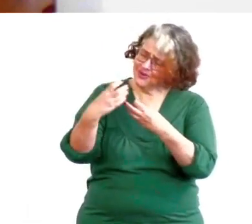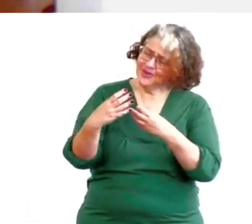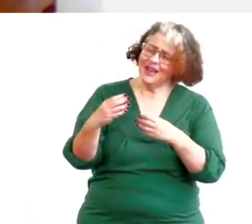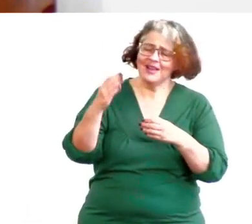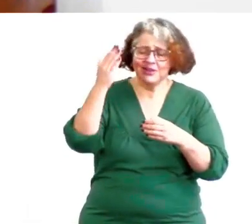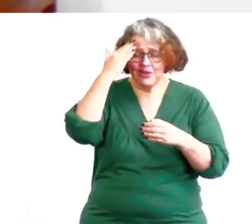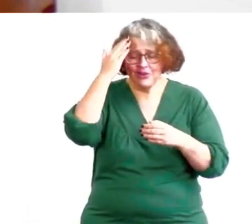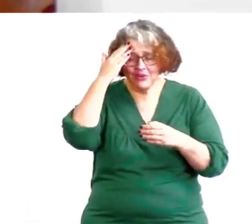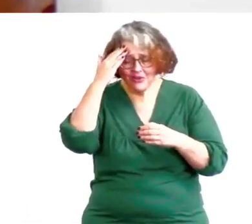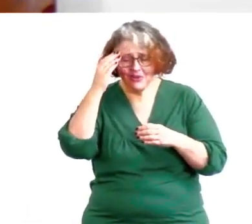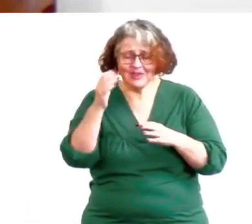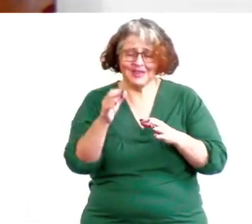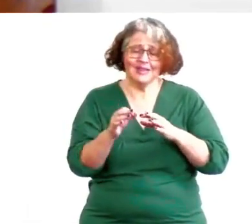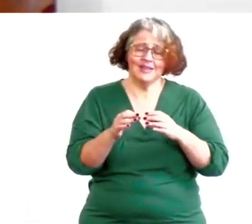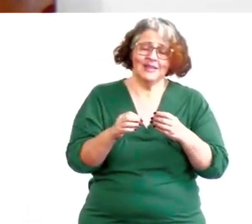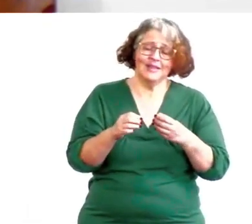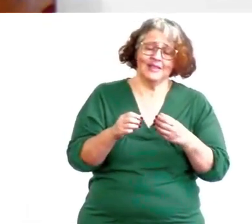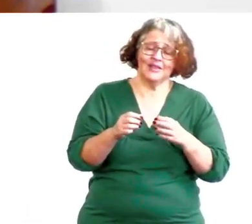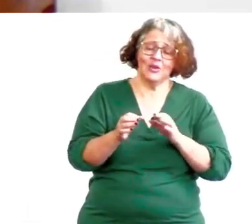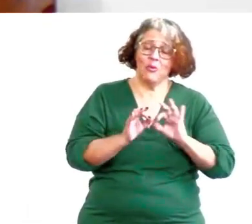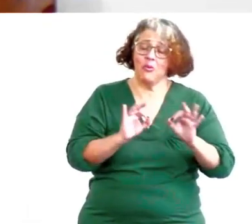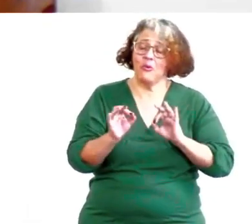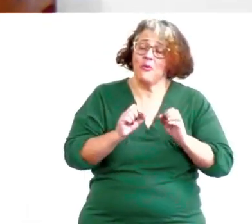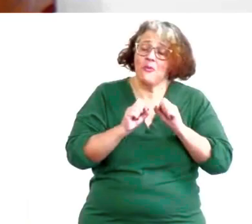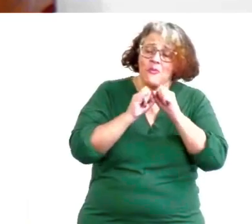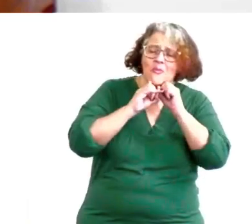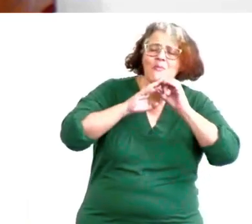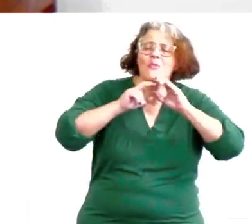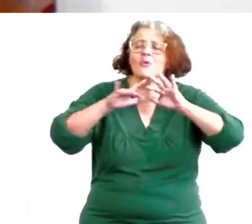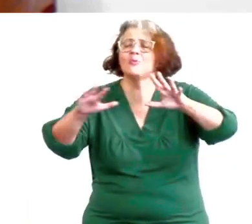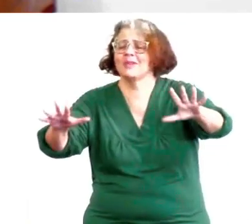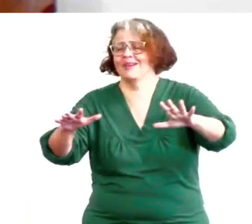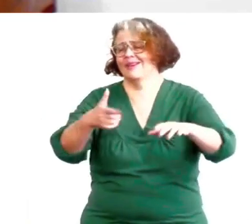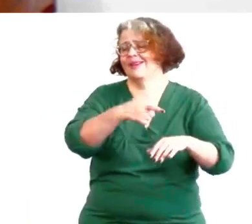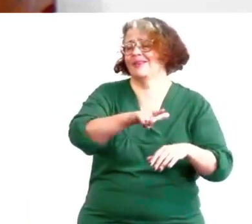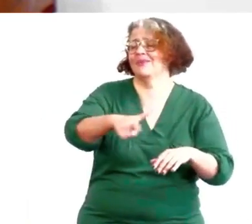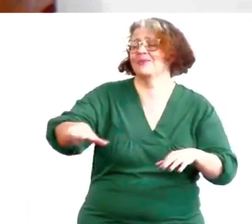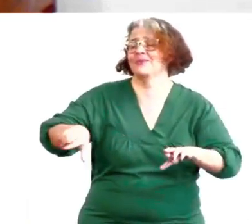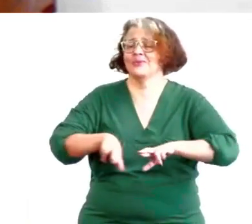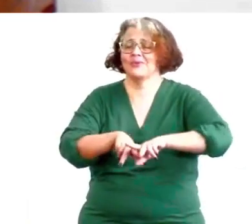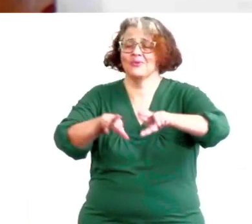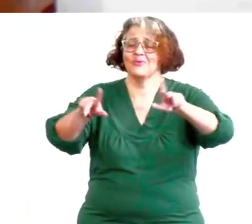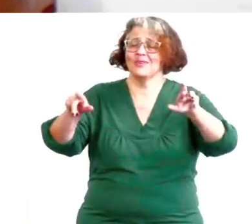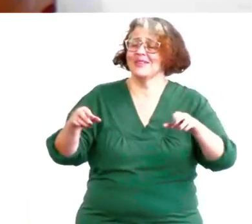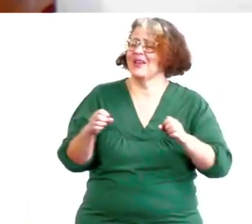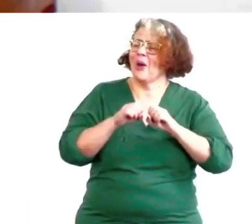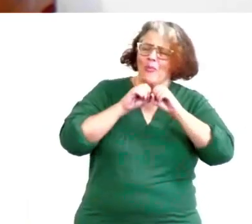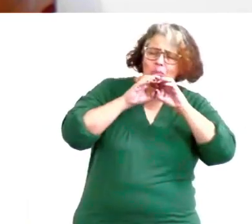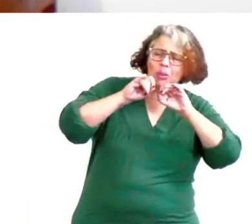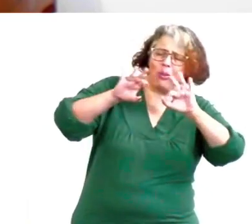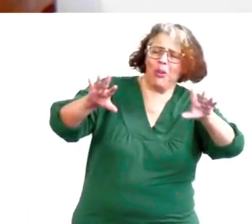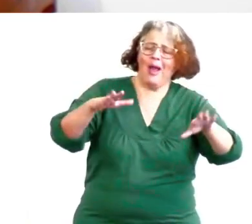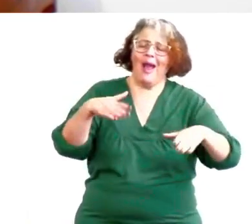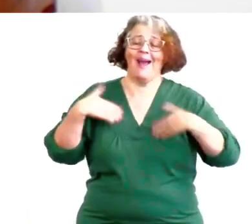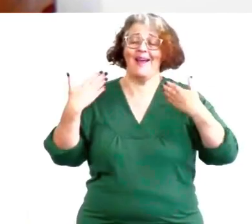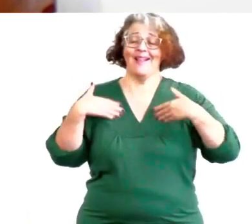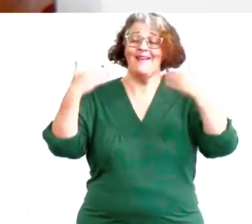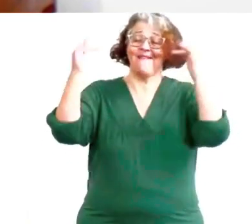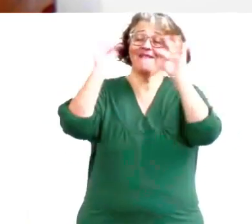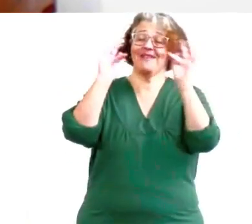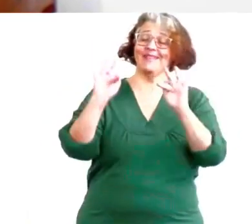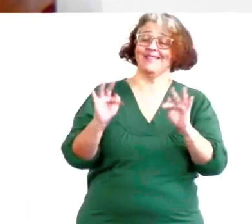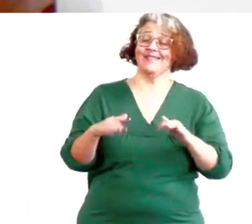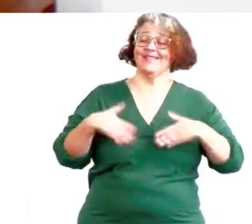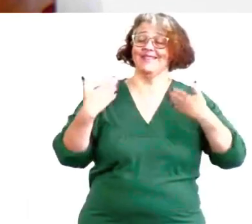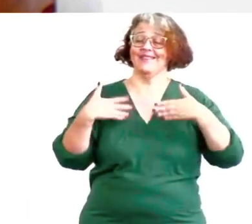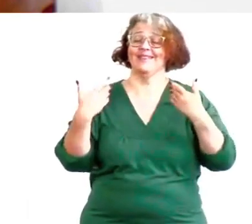a multiplicação dessa esperança, a multiplicação desta alegria, a multiplicação desta mansidão,